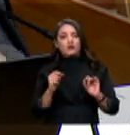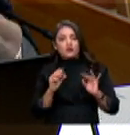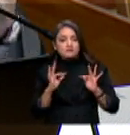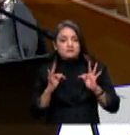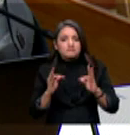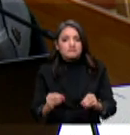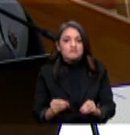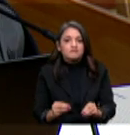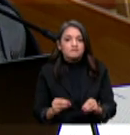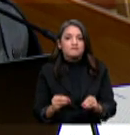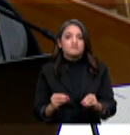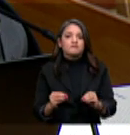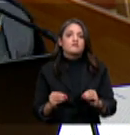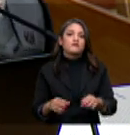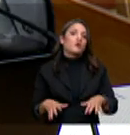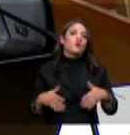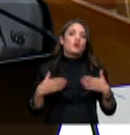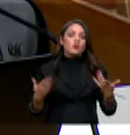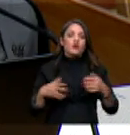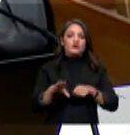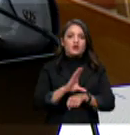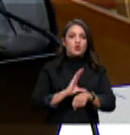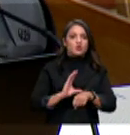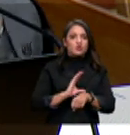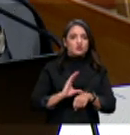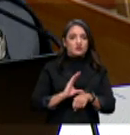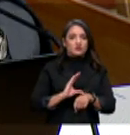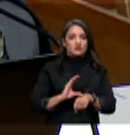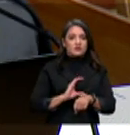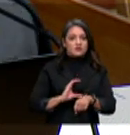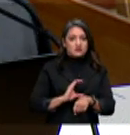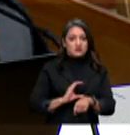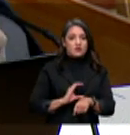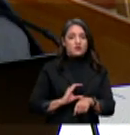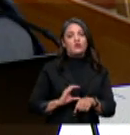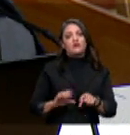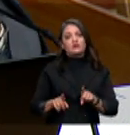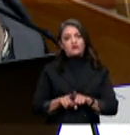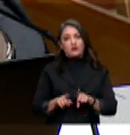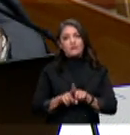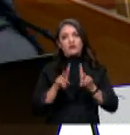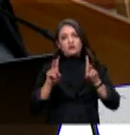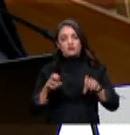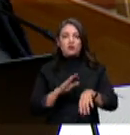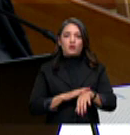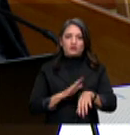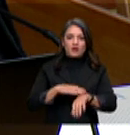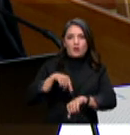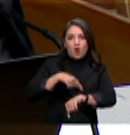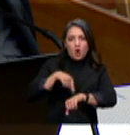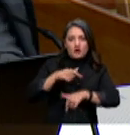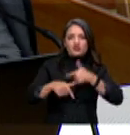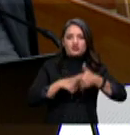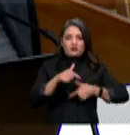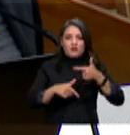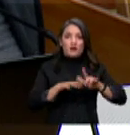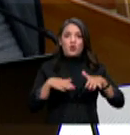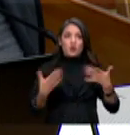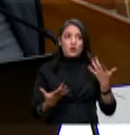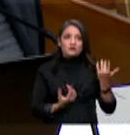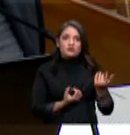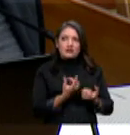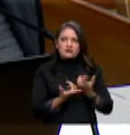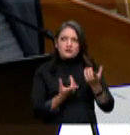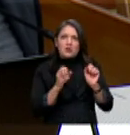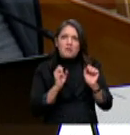absoluto, quando a Constituição, a própria Constituição e a questão de duração de trabalho é excepcionada, nesse